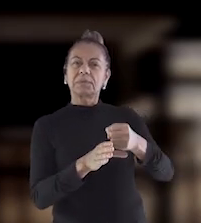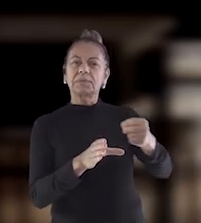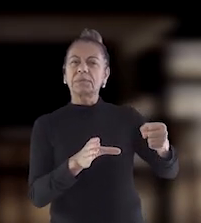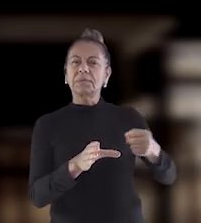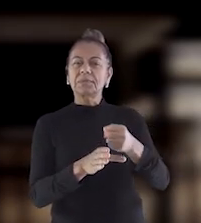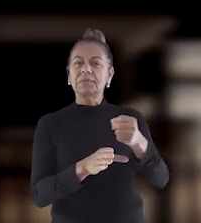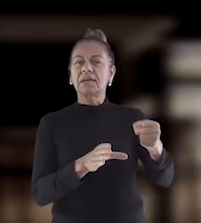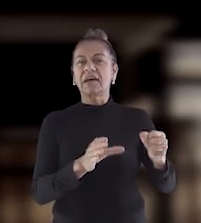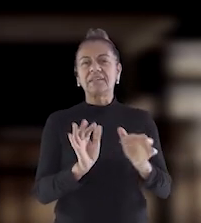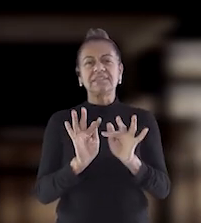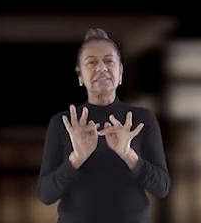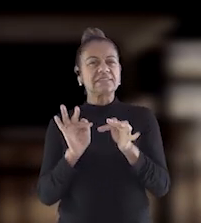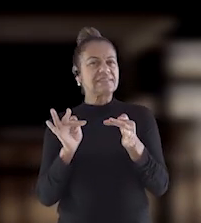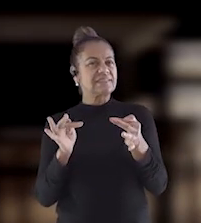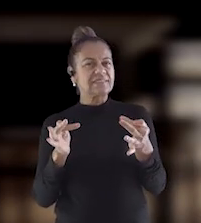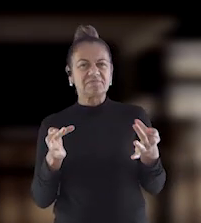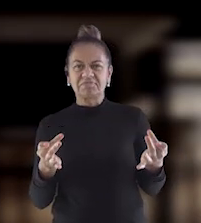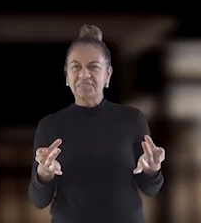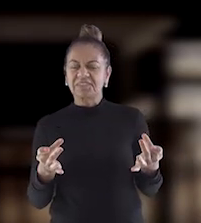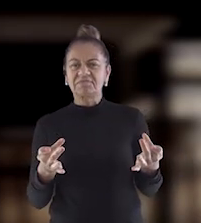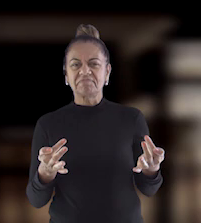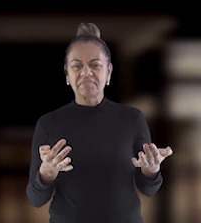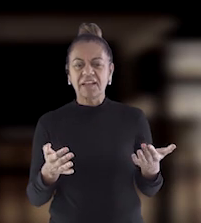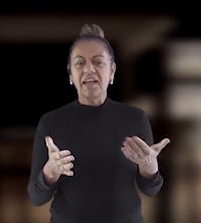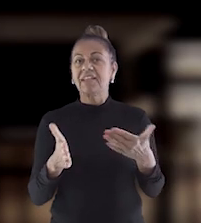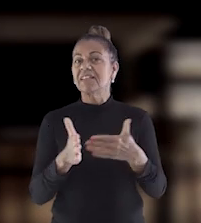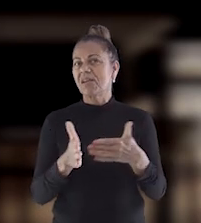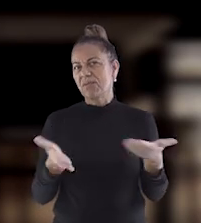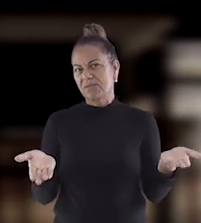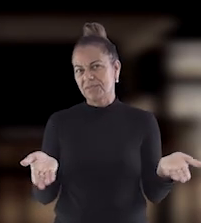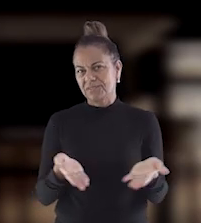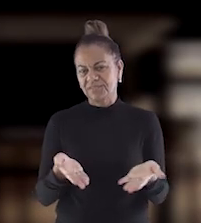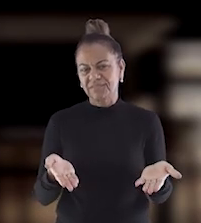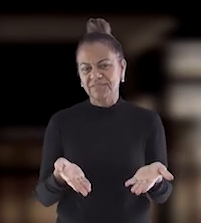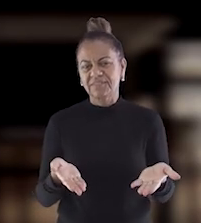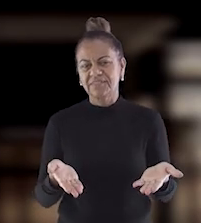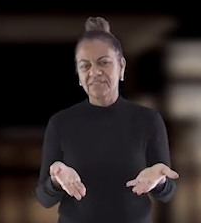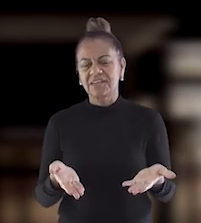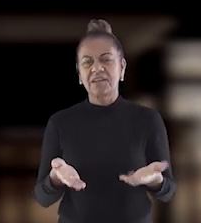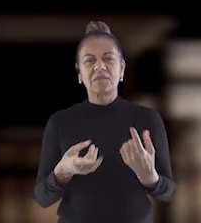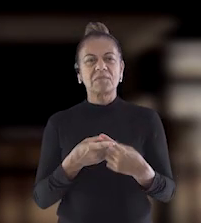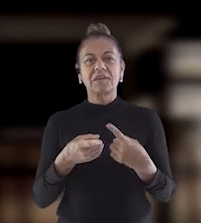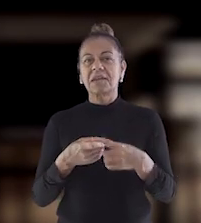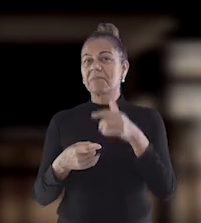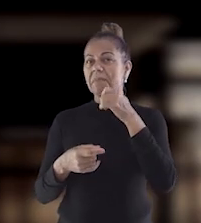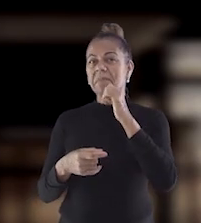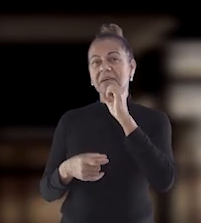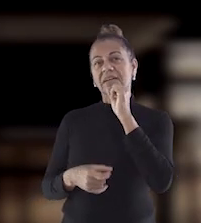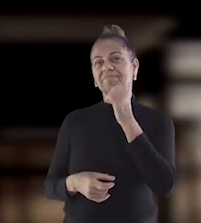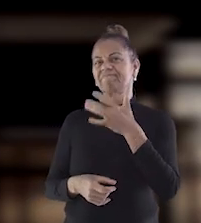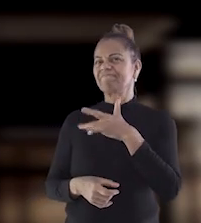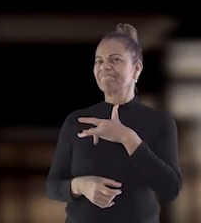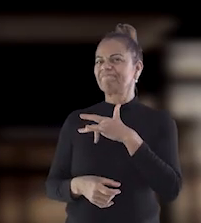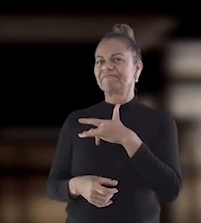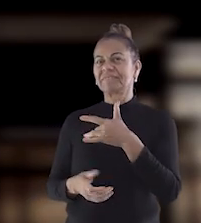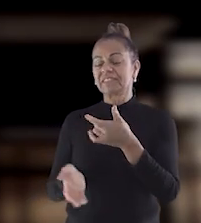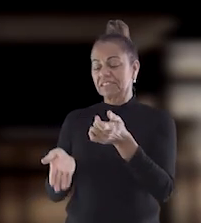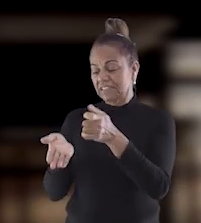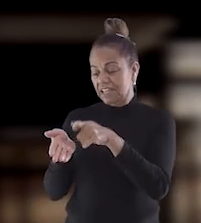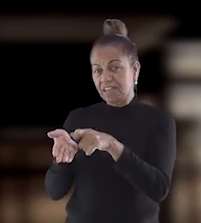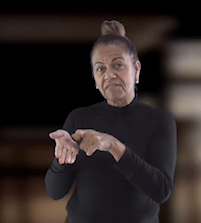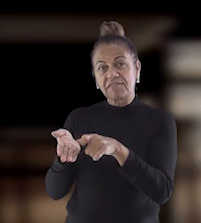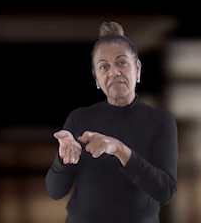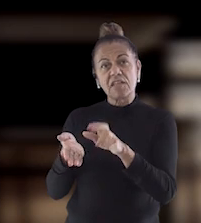a vida dela é muito simples. Muito simples mesmo, porque ela não sabe, tadinha, nunca soube,